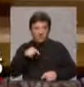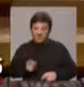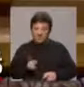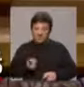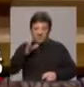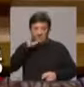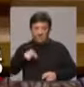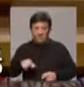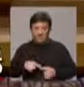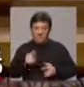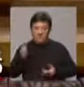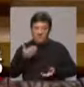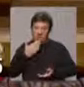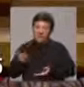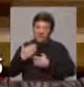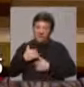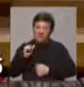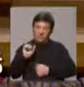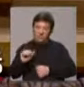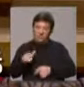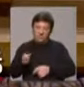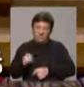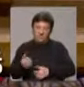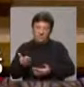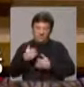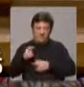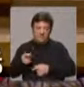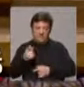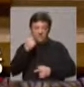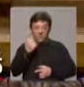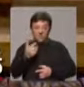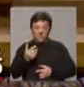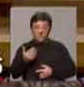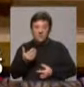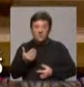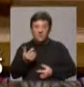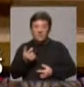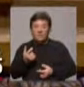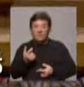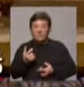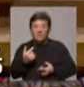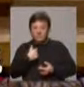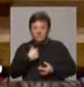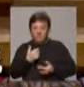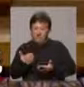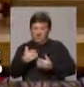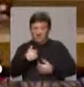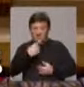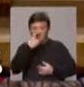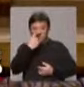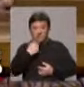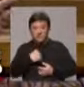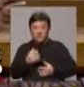governo herdou do Partido Socialista um legado que eu prefiro